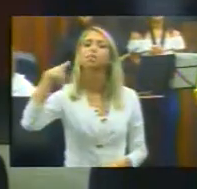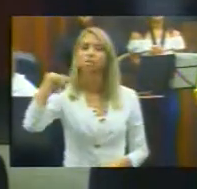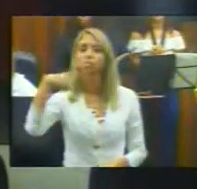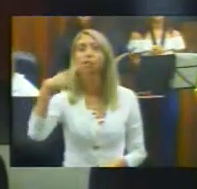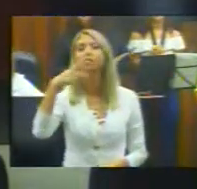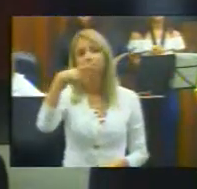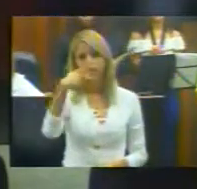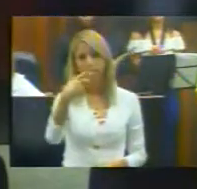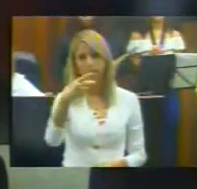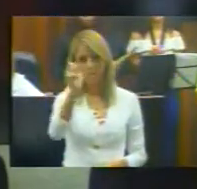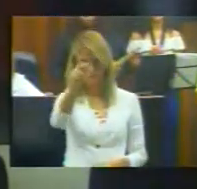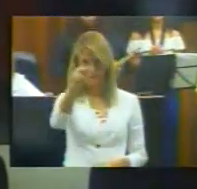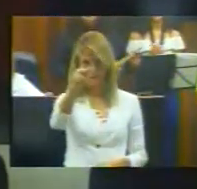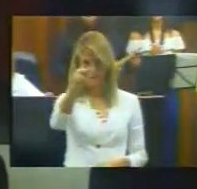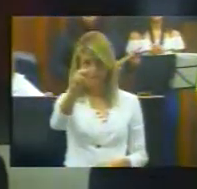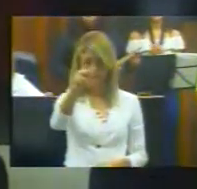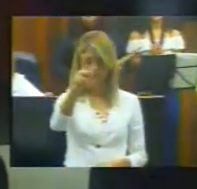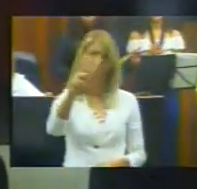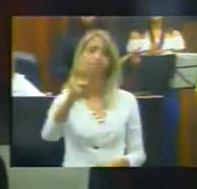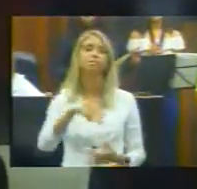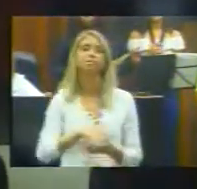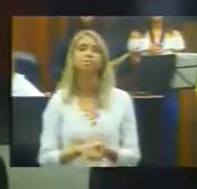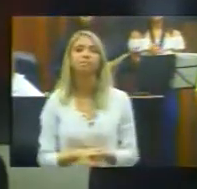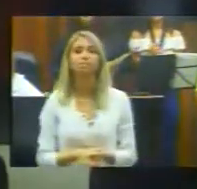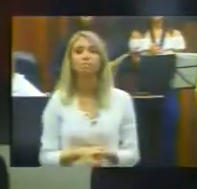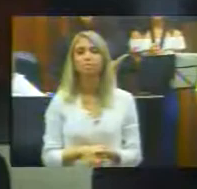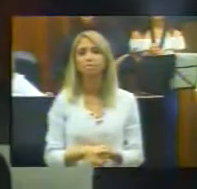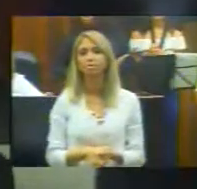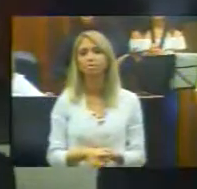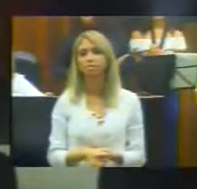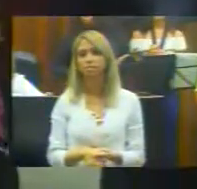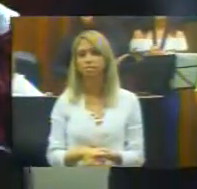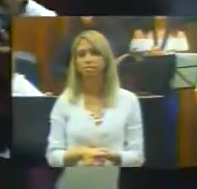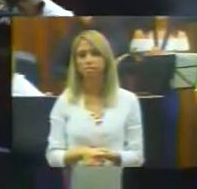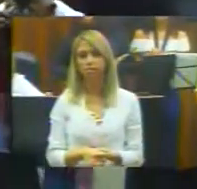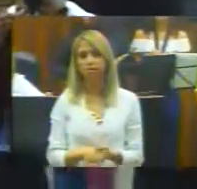hino. Deputado, a palavra é com você.